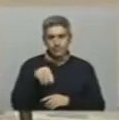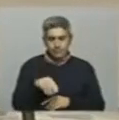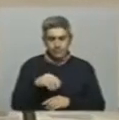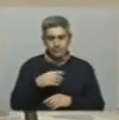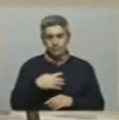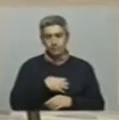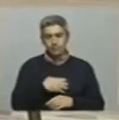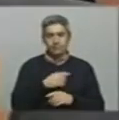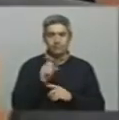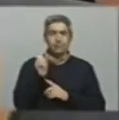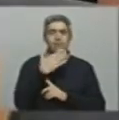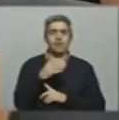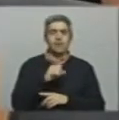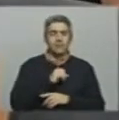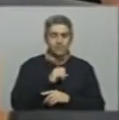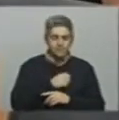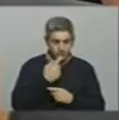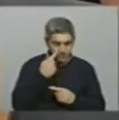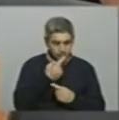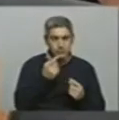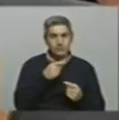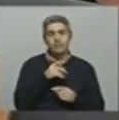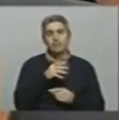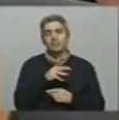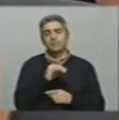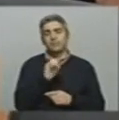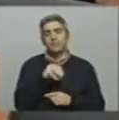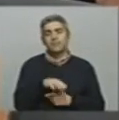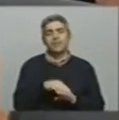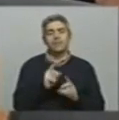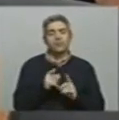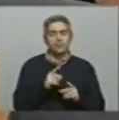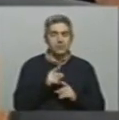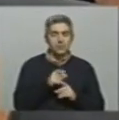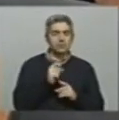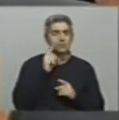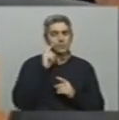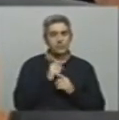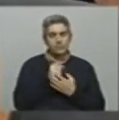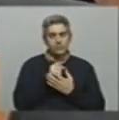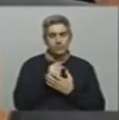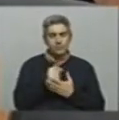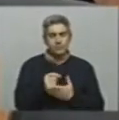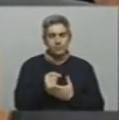já como bandeira. Sim, muito mas bem. Qual é a missão da SIM? A missão da SIM é apoiar crianças que são